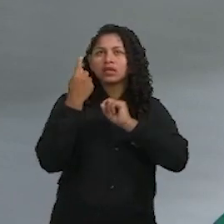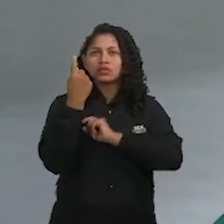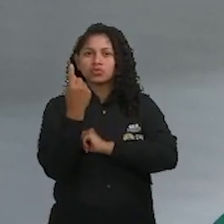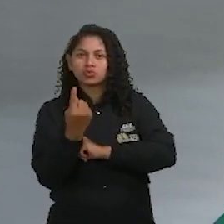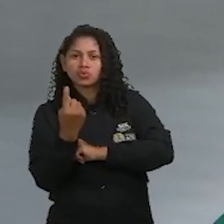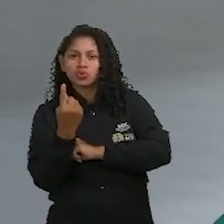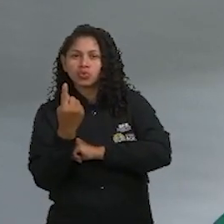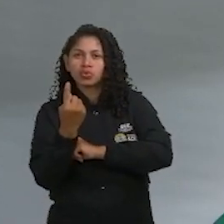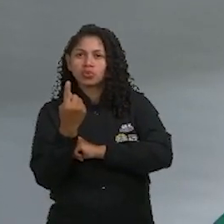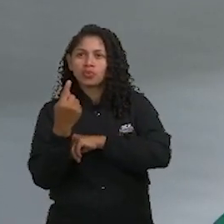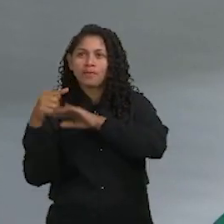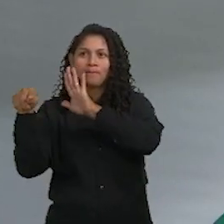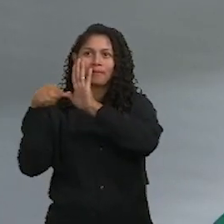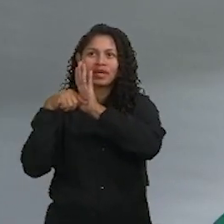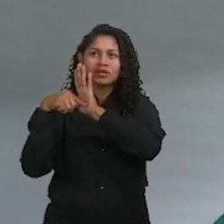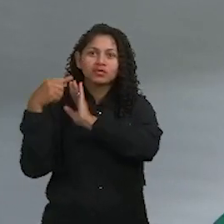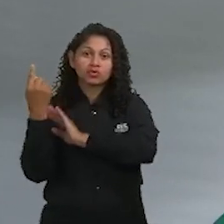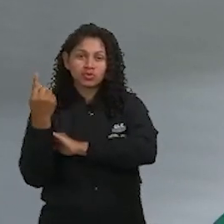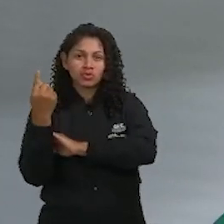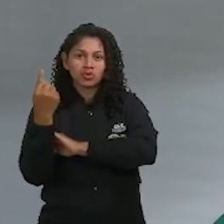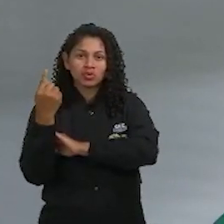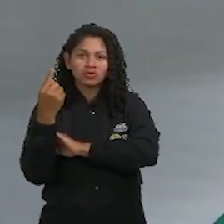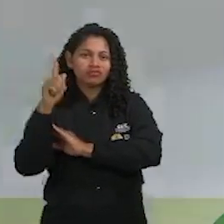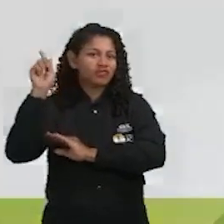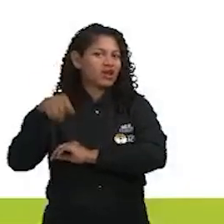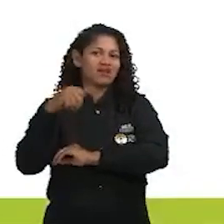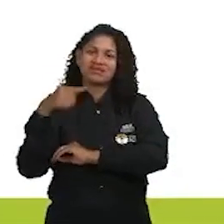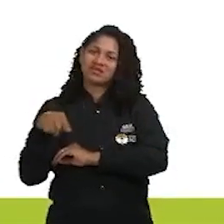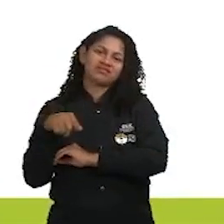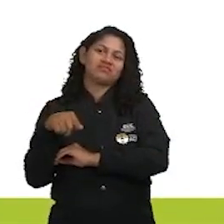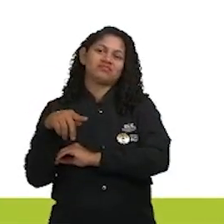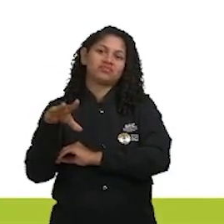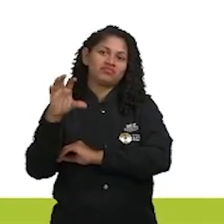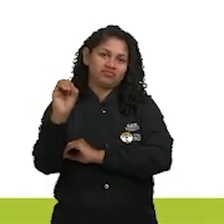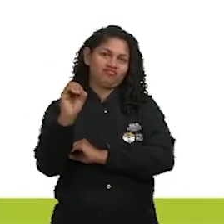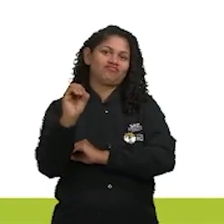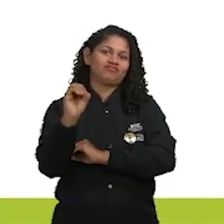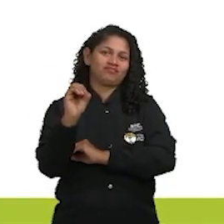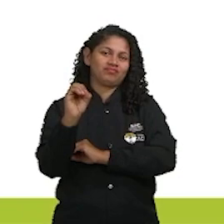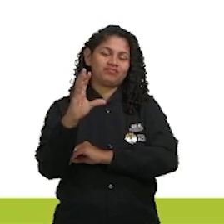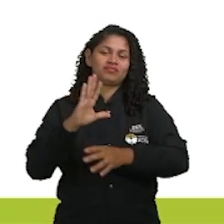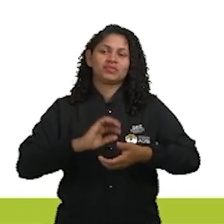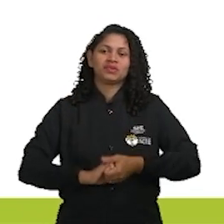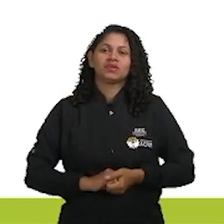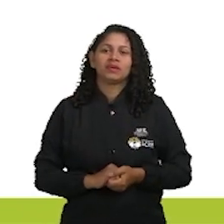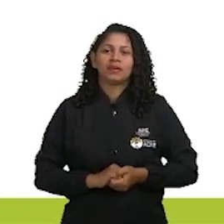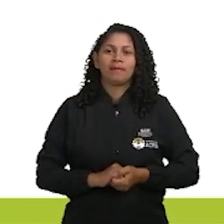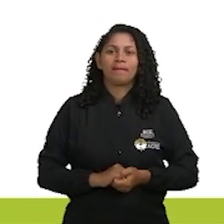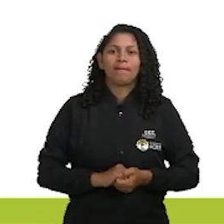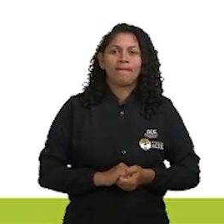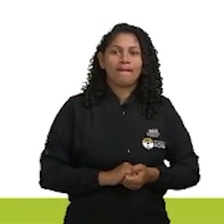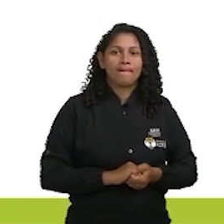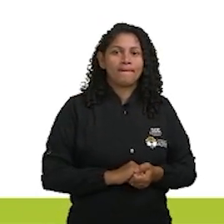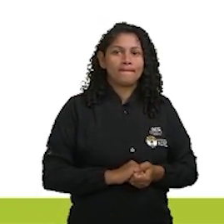1, vai se anular. E é assim que a gente precisa fazer em todas as